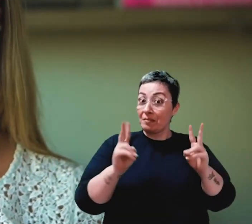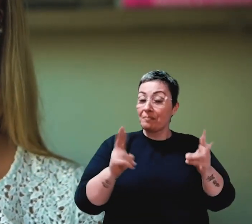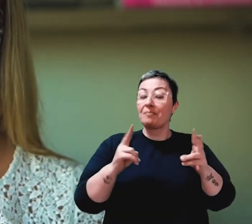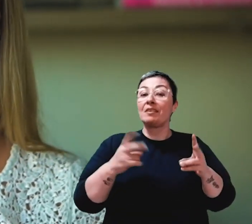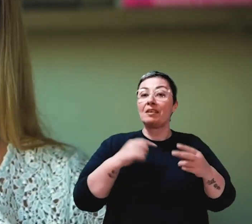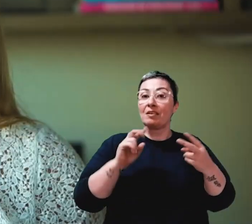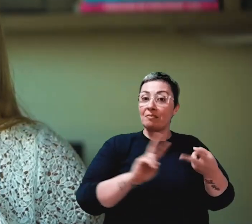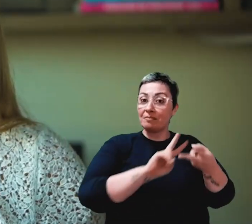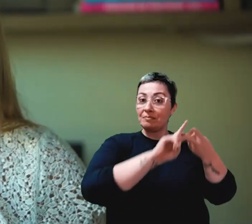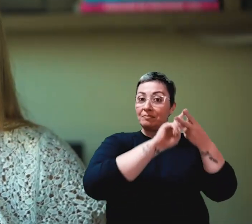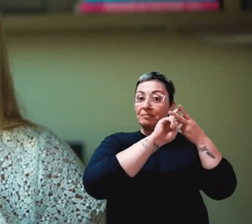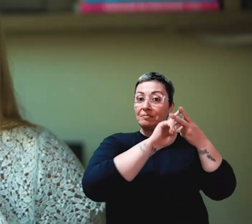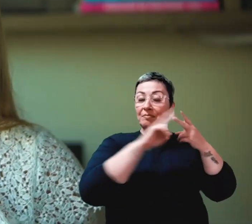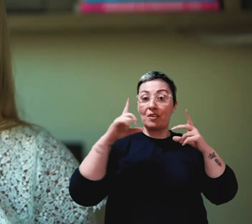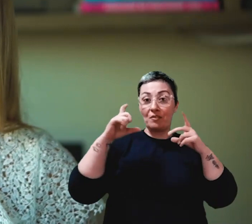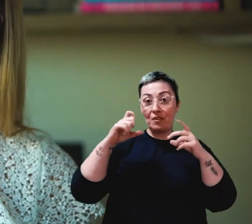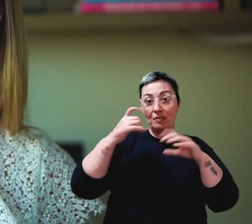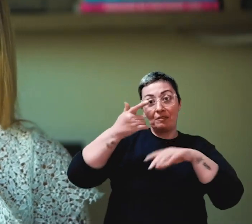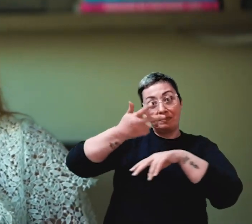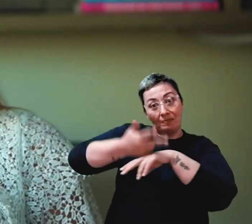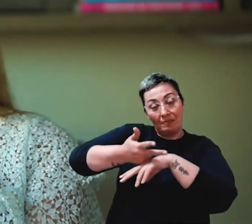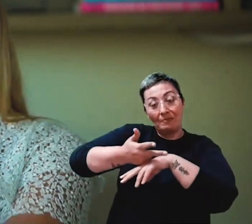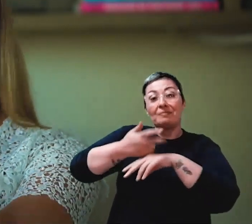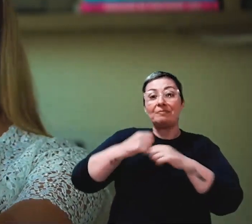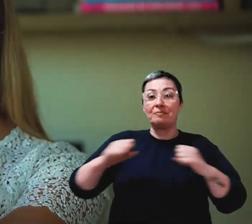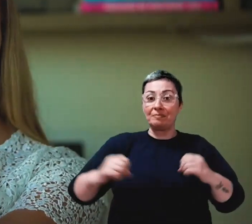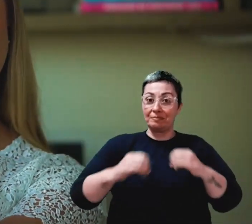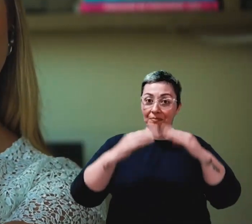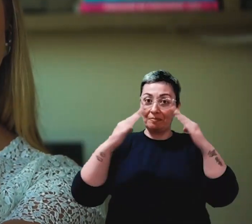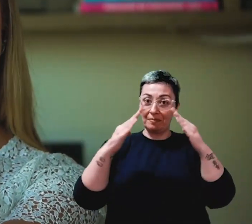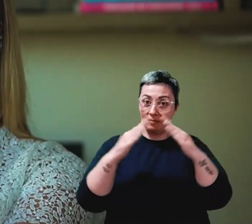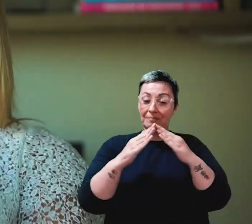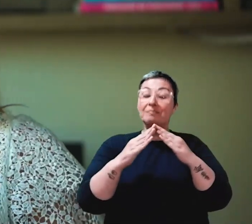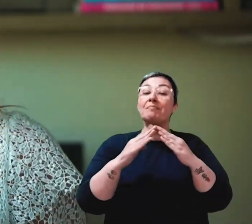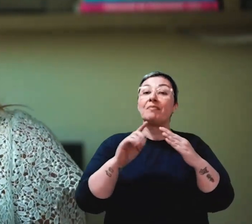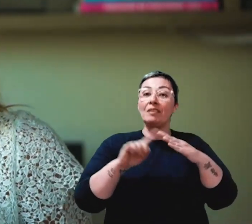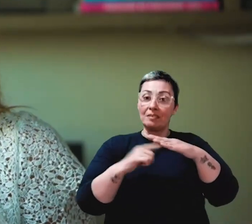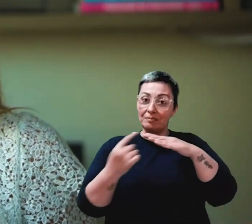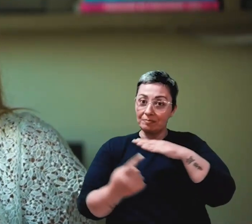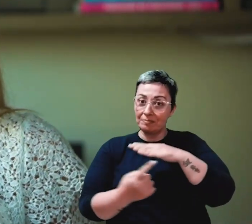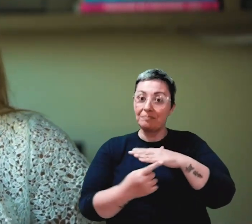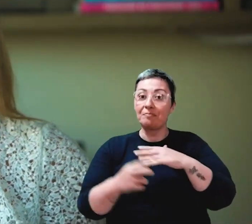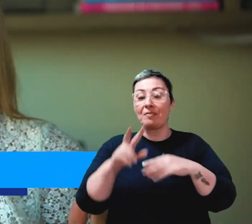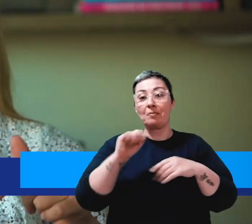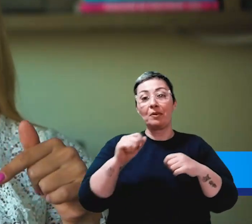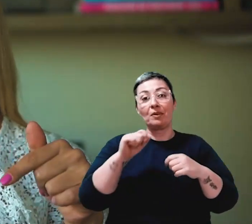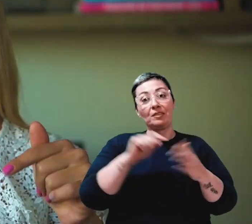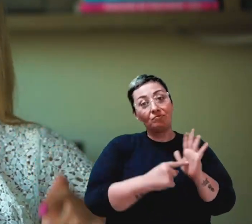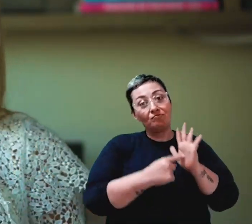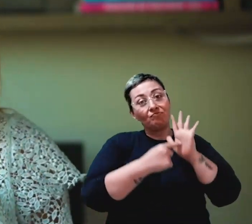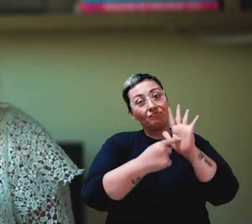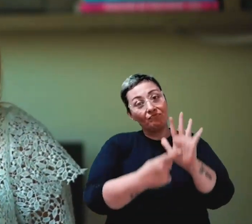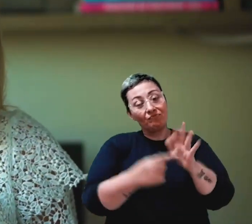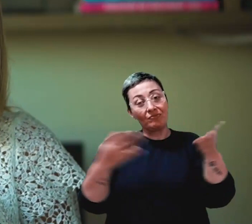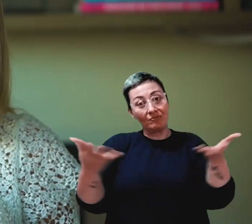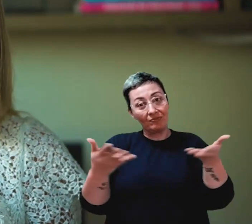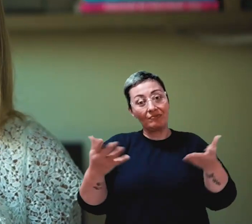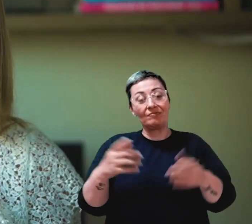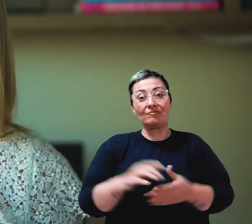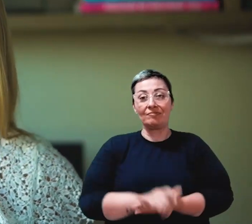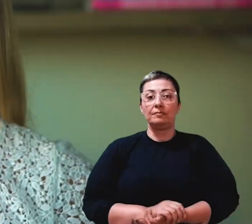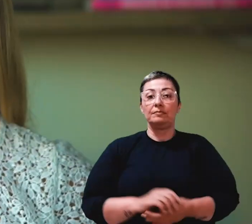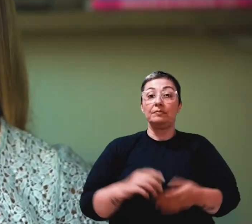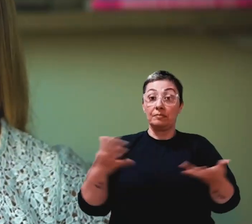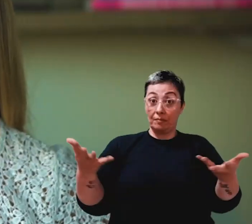estão fazendo. É só postar uma foto ou vídeo com a hashtag Saberes em Casa que vocês podem aparecer aqui